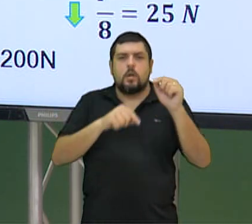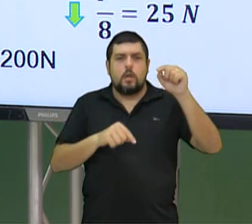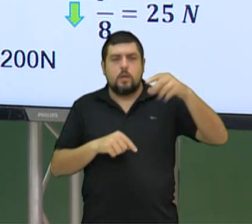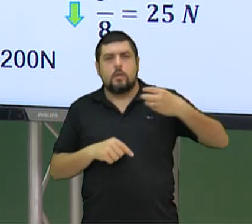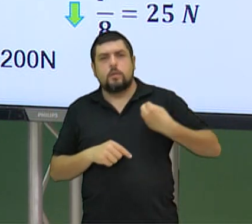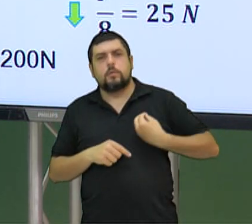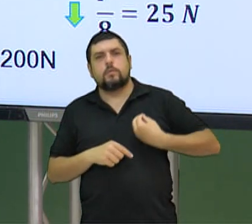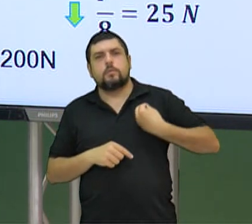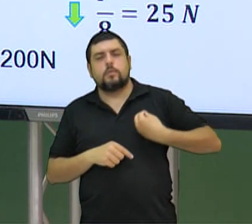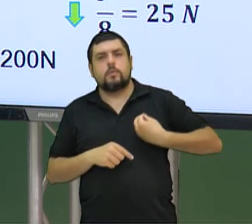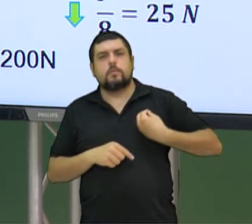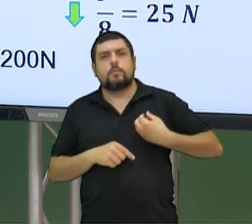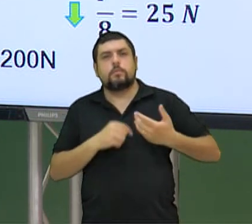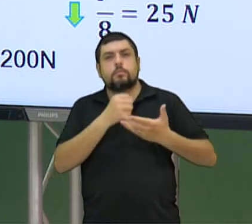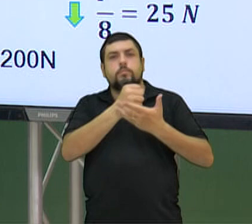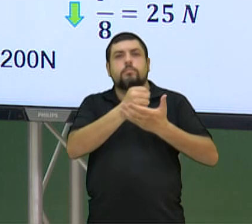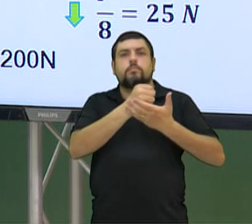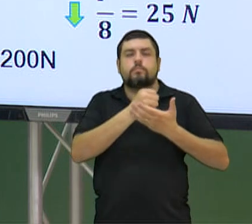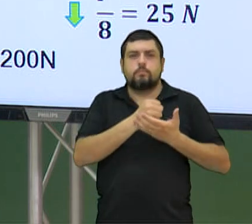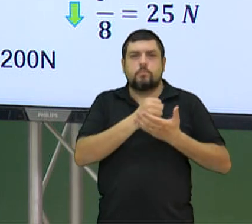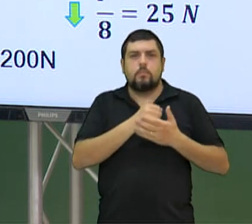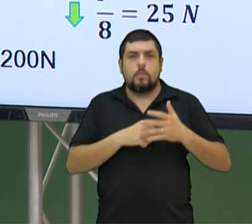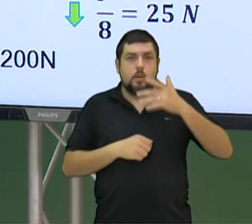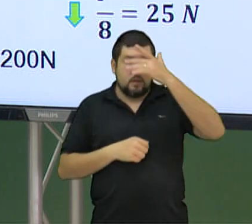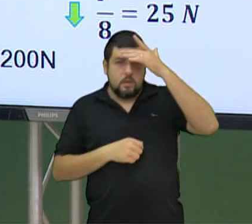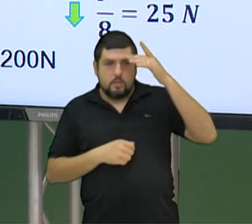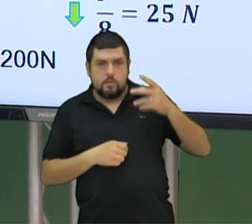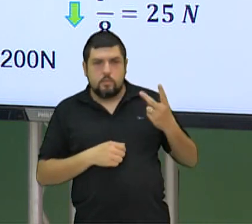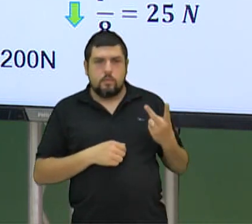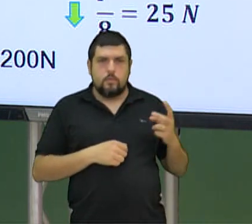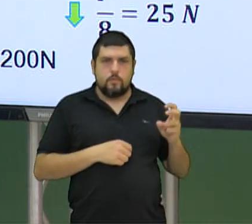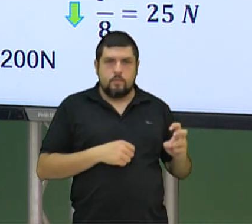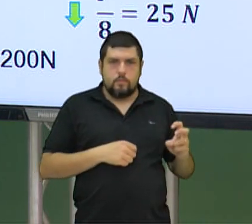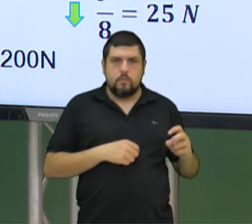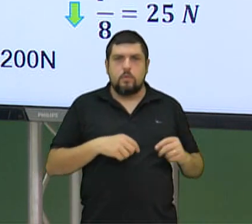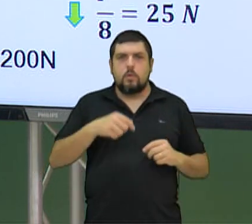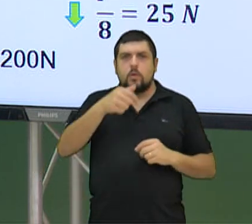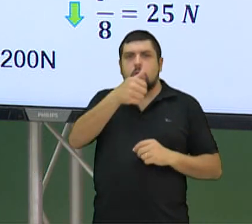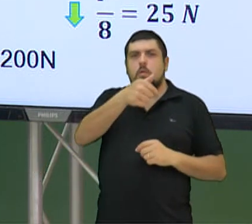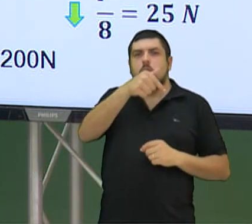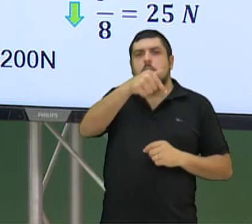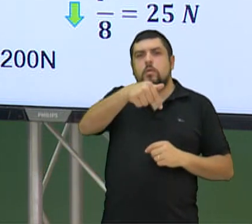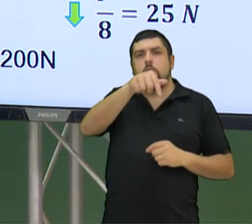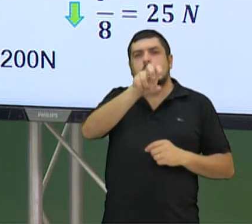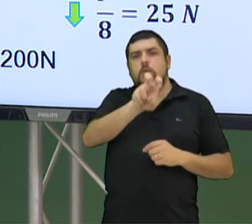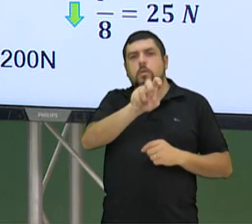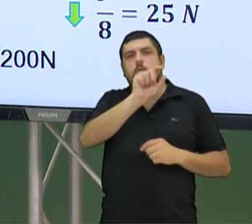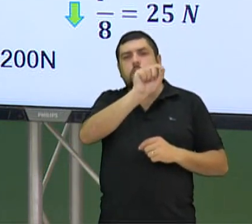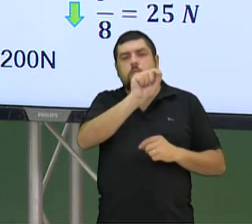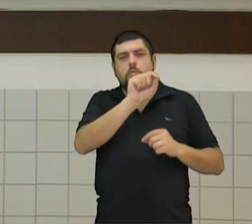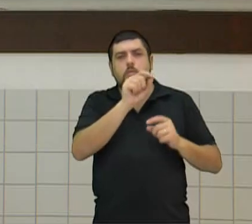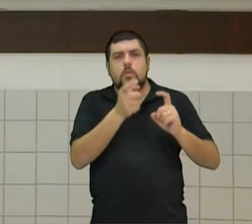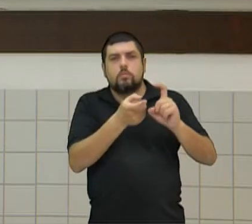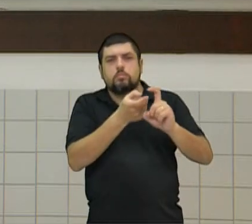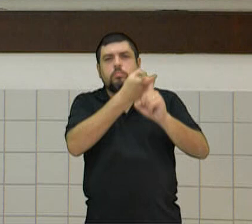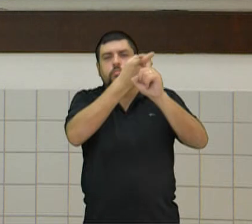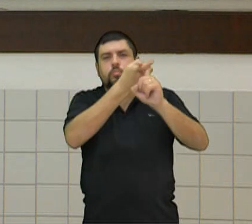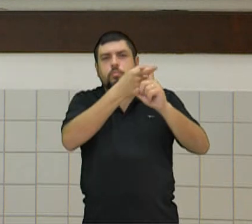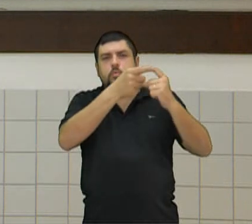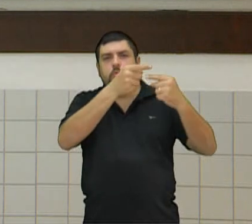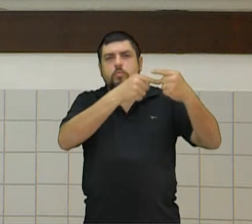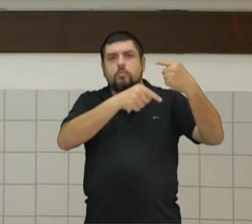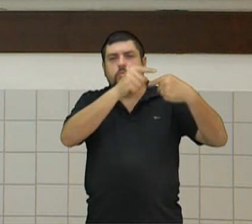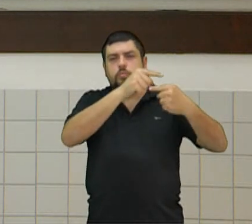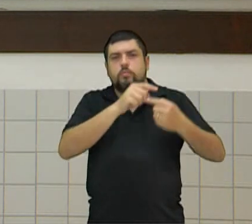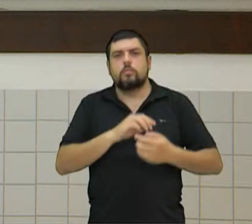acaba fazendo 25 e os outros 75 é feito por quem? Pelo próprio suporte. É o que está acontecendo aqui